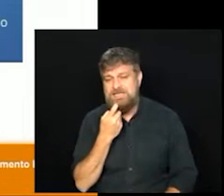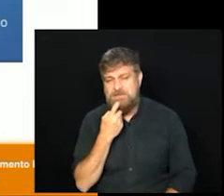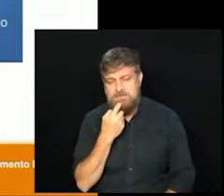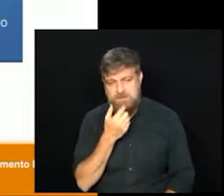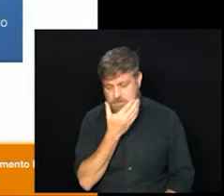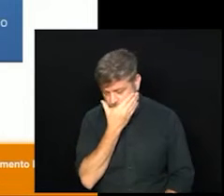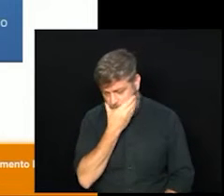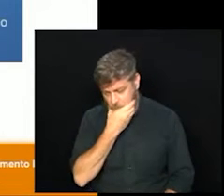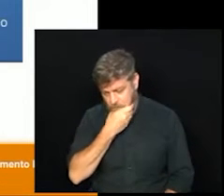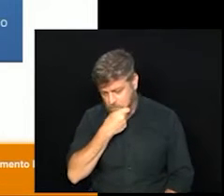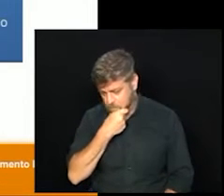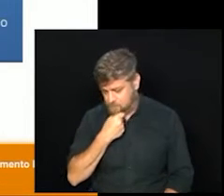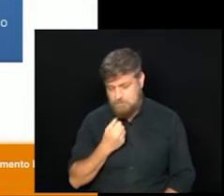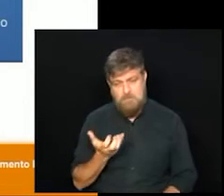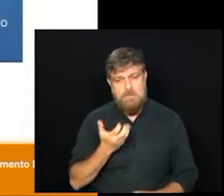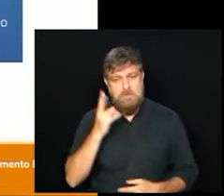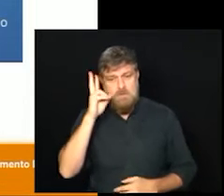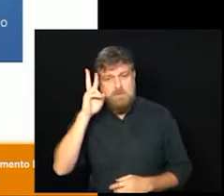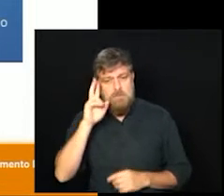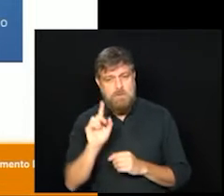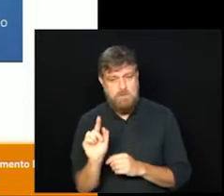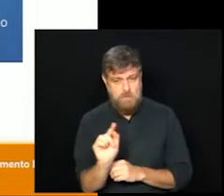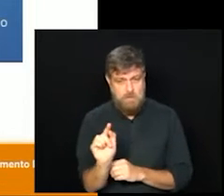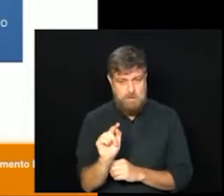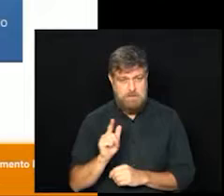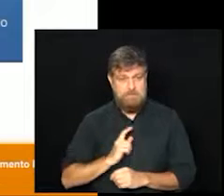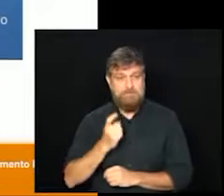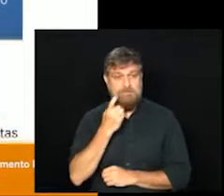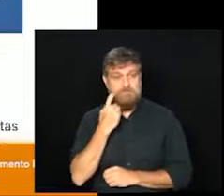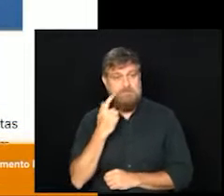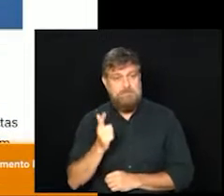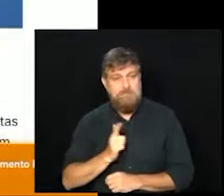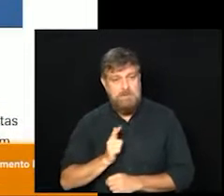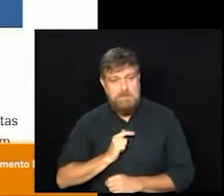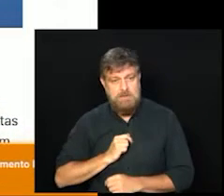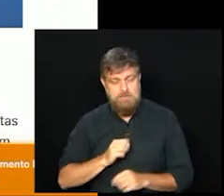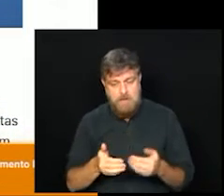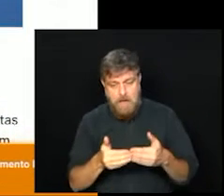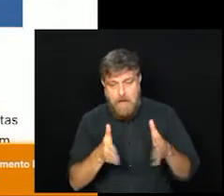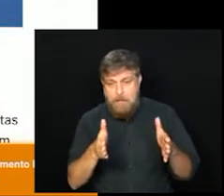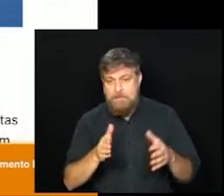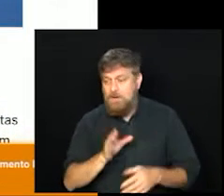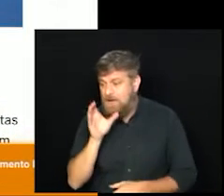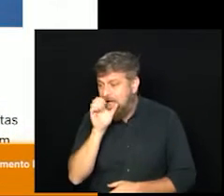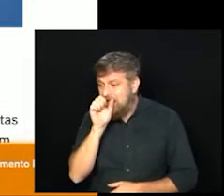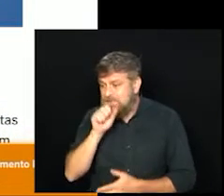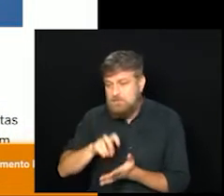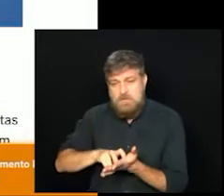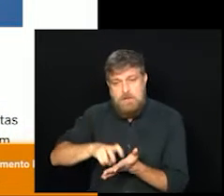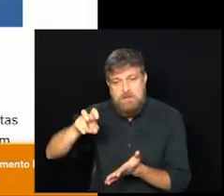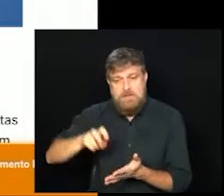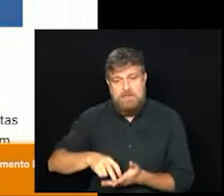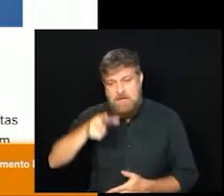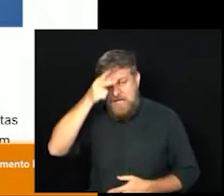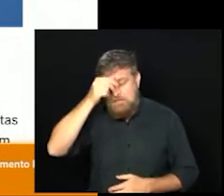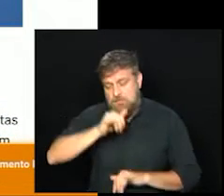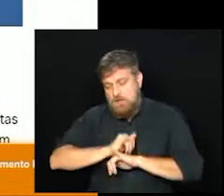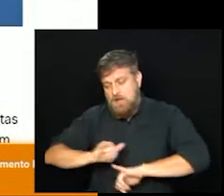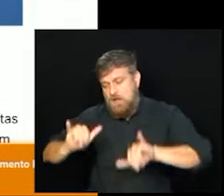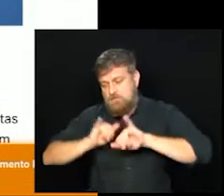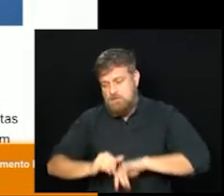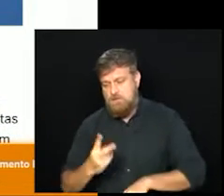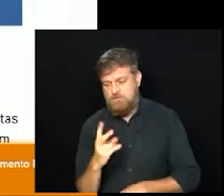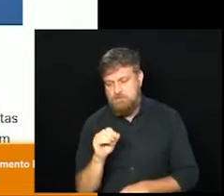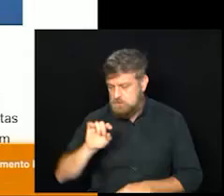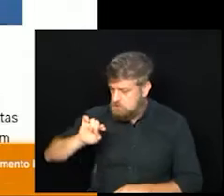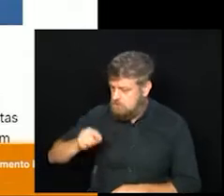vacina.campinas.sp.gov.br. Lembrando que na sexta-feira nós tivemos uma nova abertura de agenda, mas no sábado de manhã a Prefeitura já avisou, as 20 mil